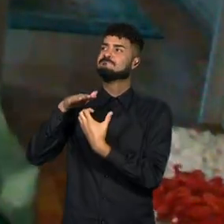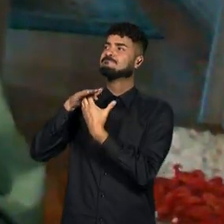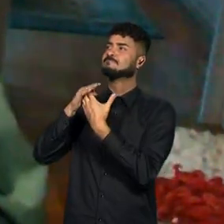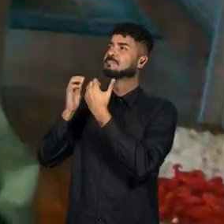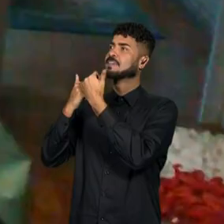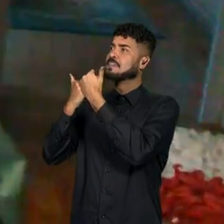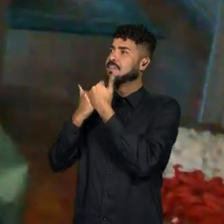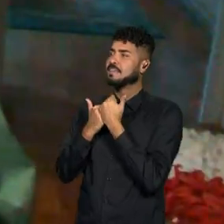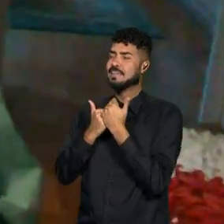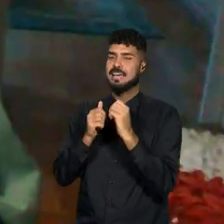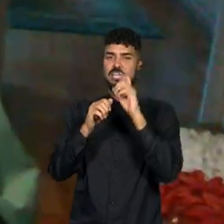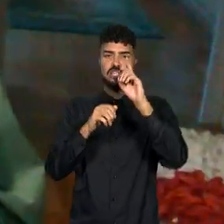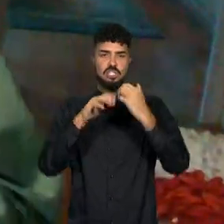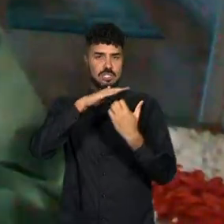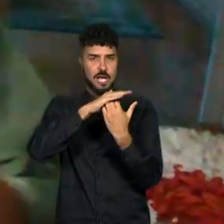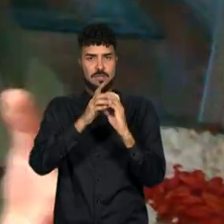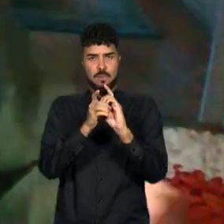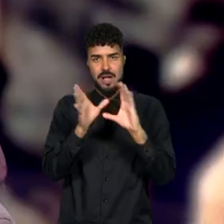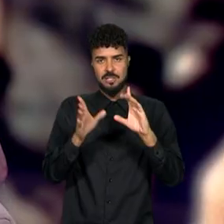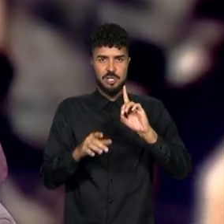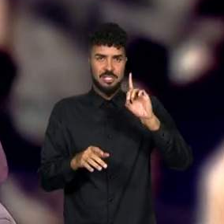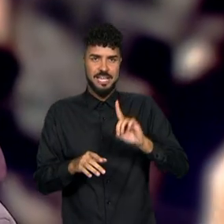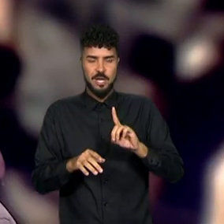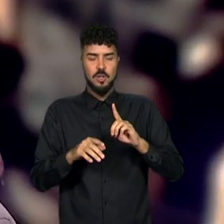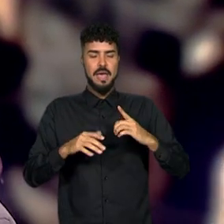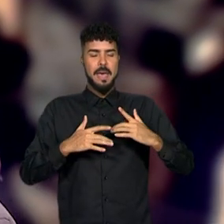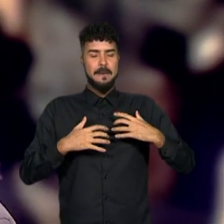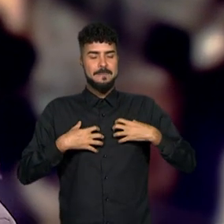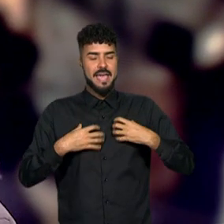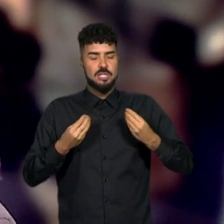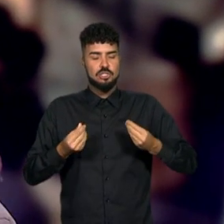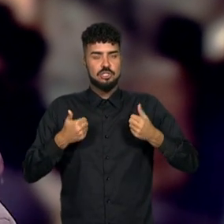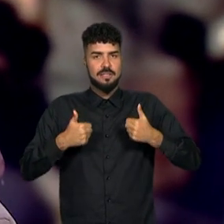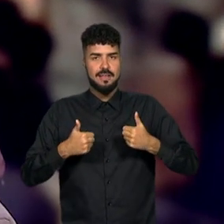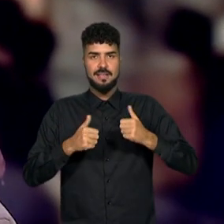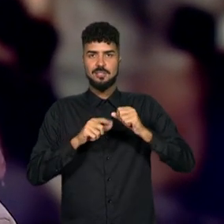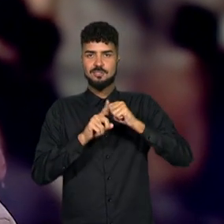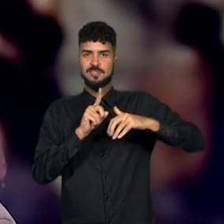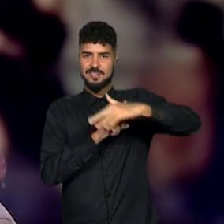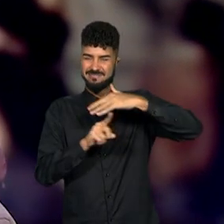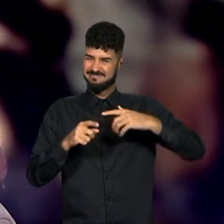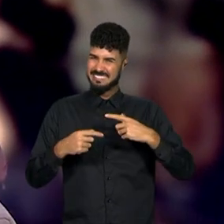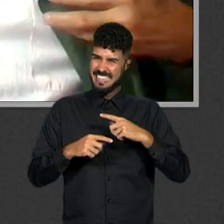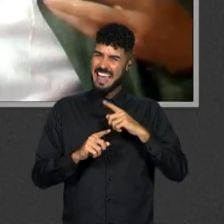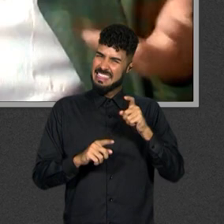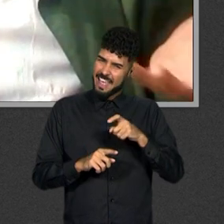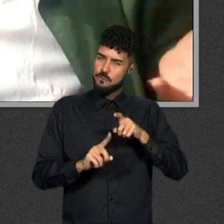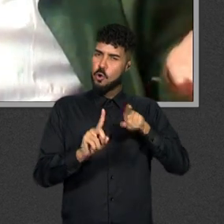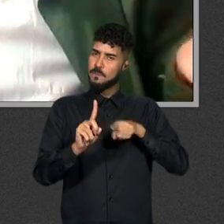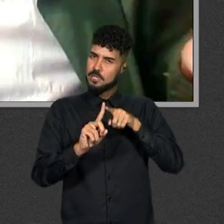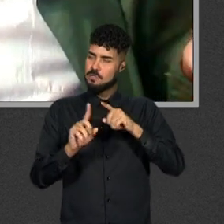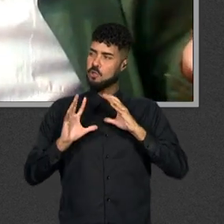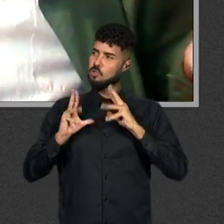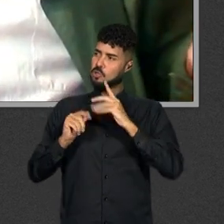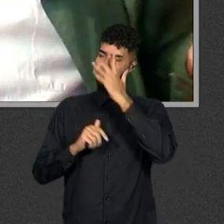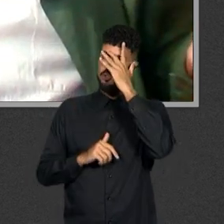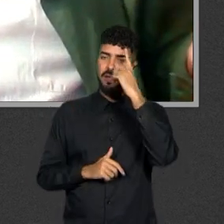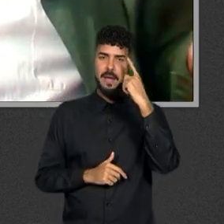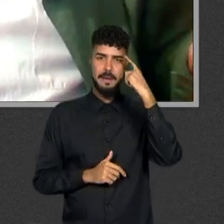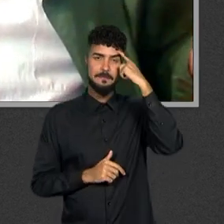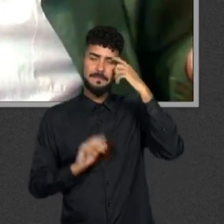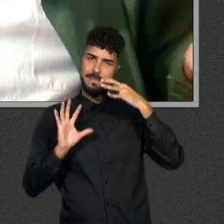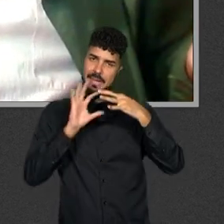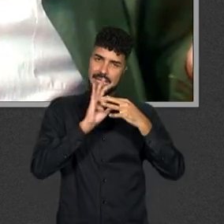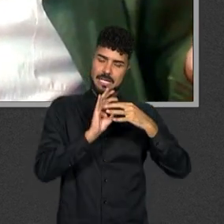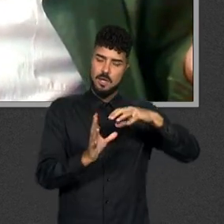Estado democrático, de direito e de bem-estar social, que deve ser, né, objetivo de todos aqueles que pensam que